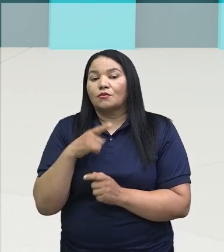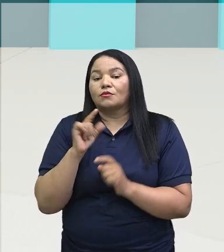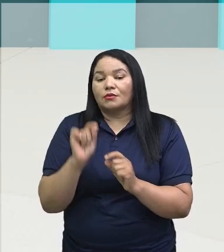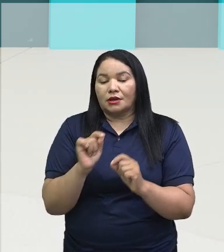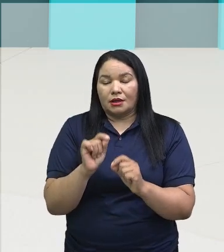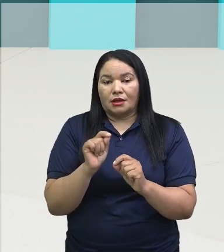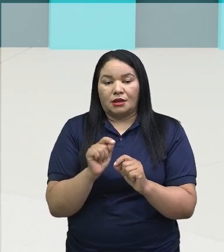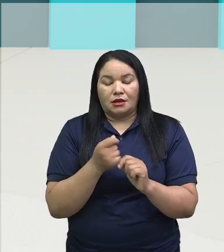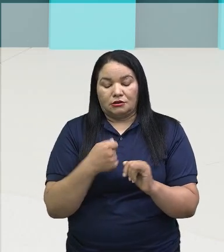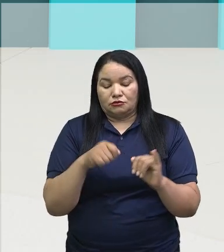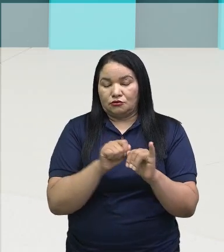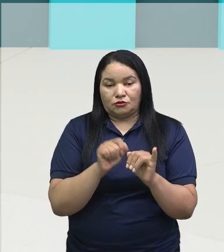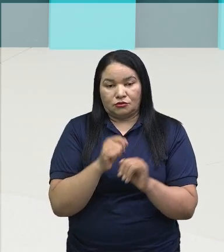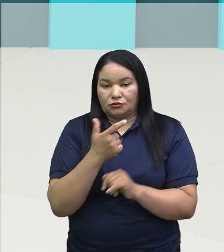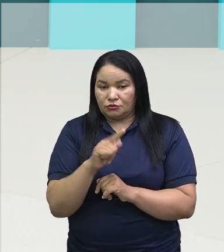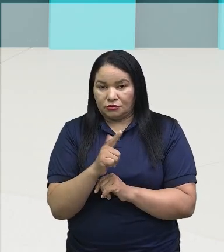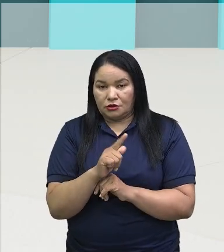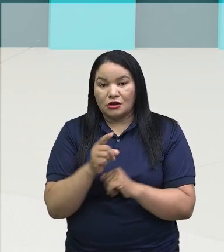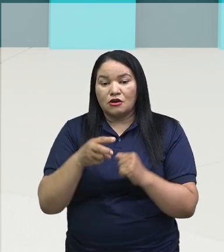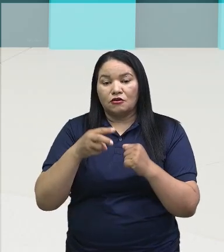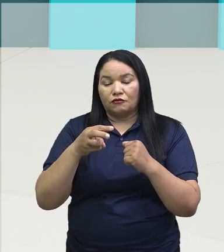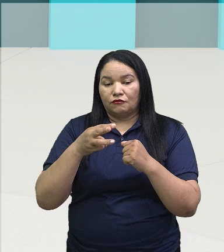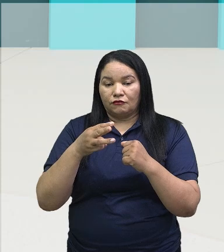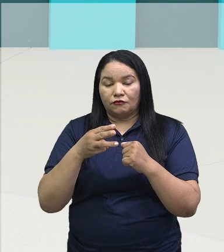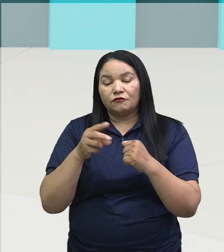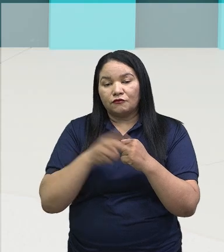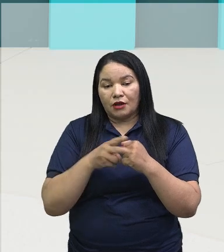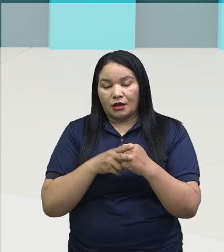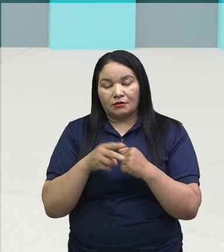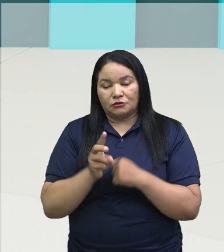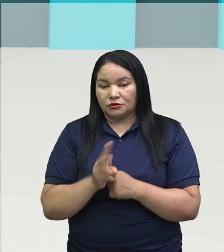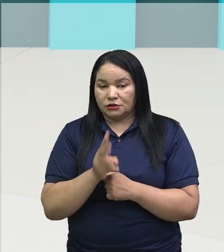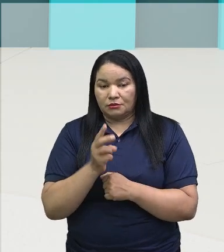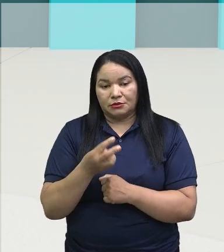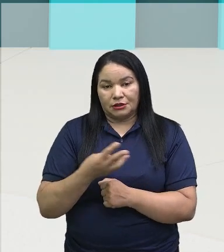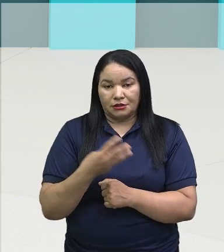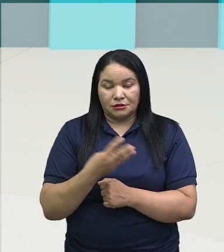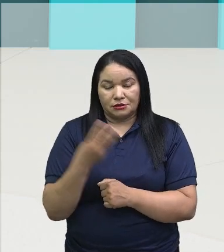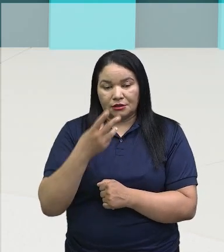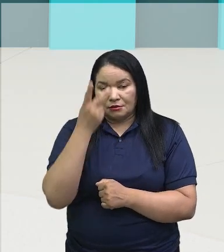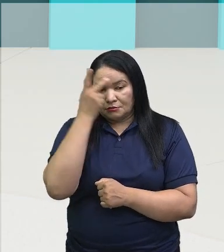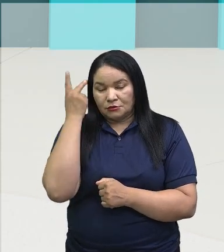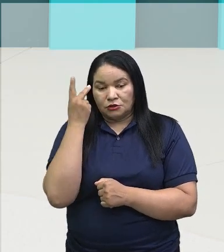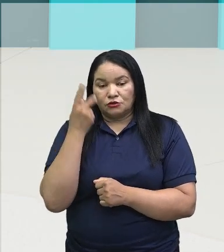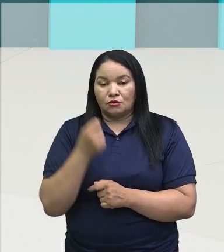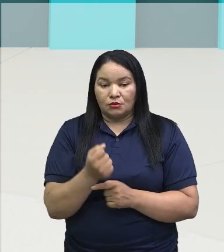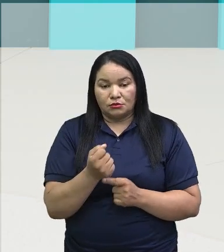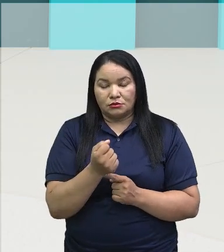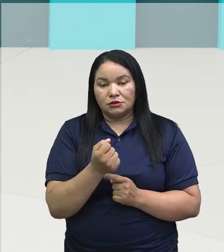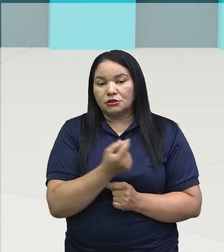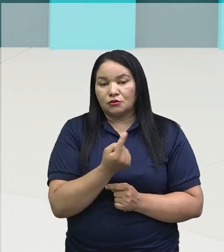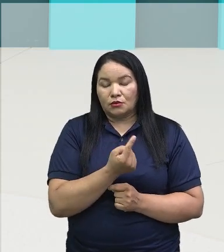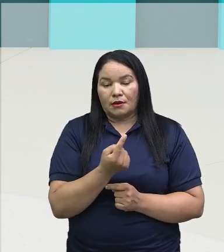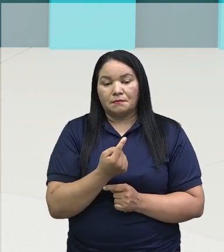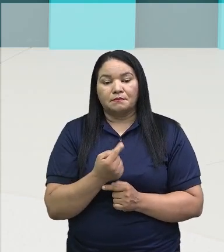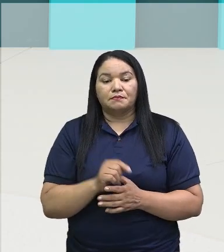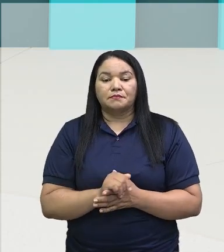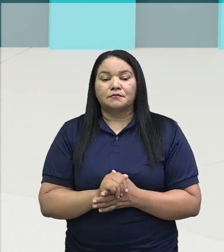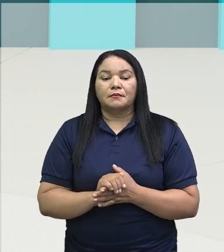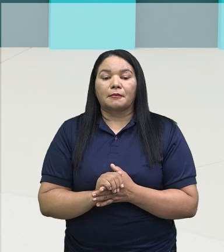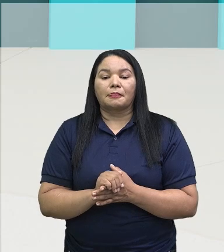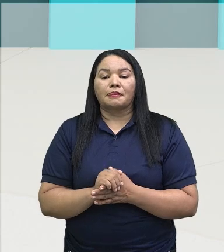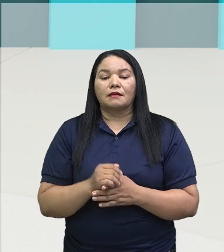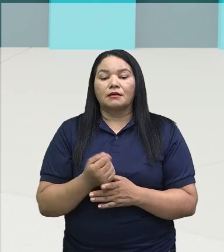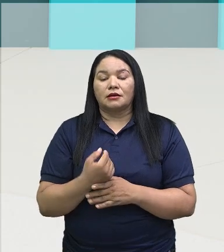O verbo sempre ficará na terceira pessoa do singular, uma vez que não existe sujeito. Então, choveu muito